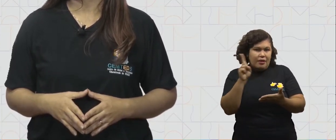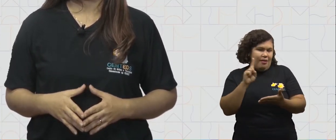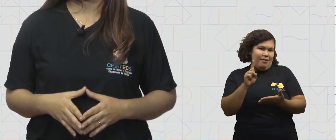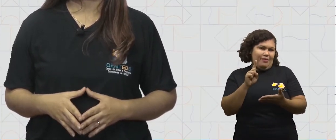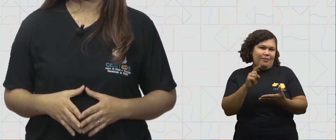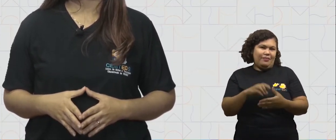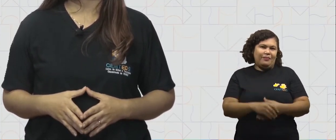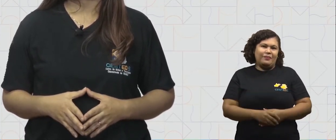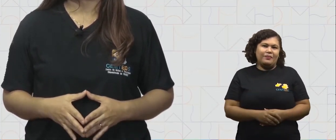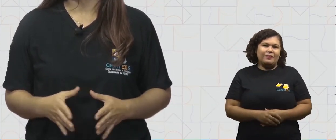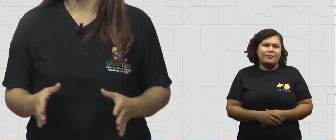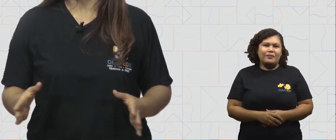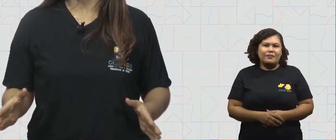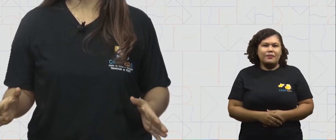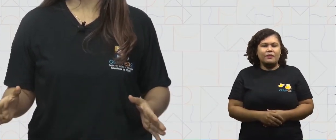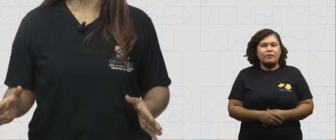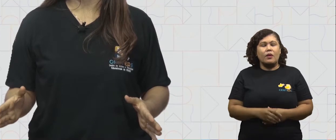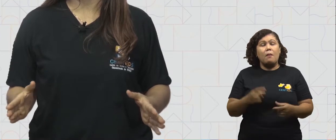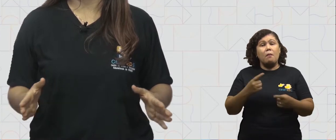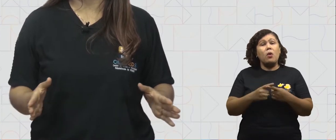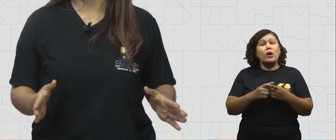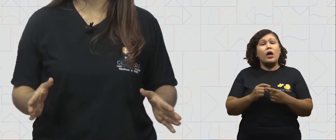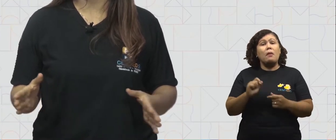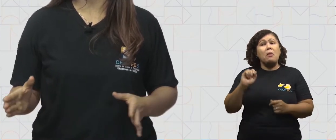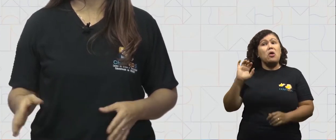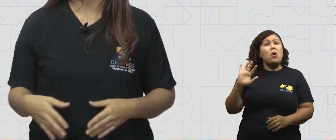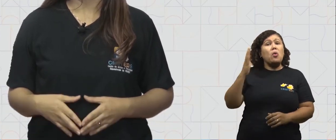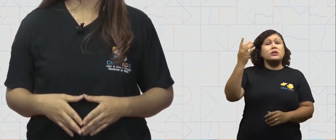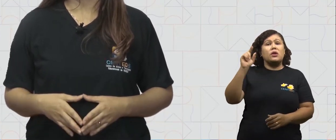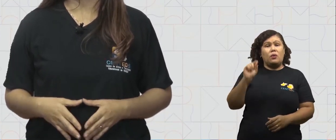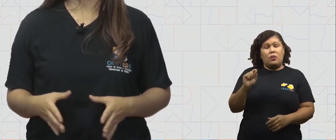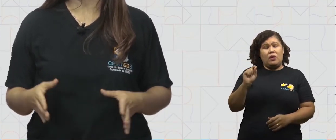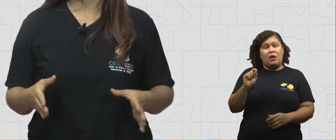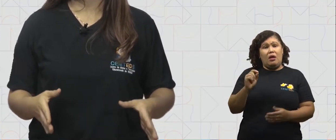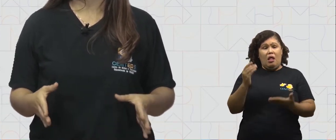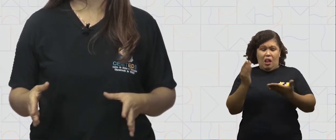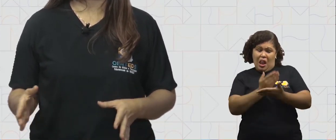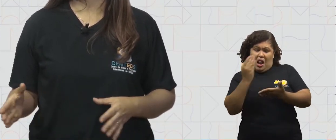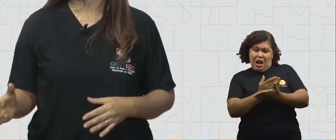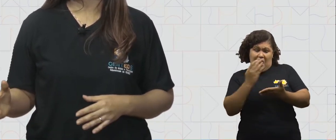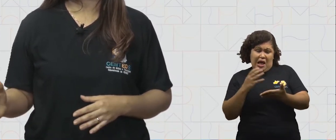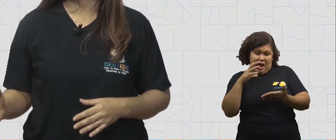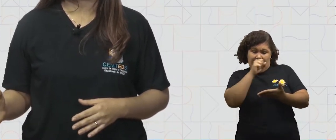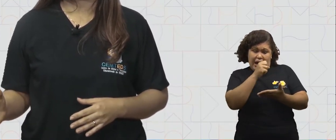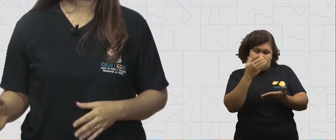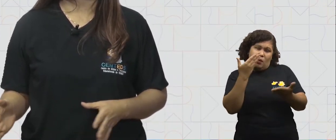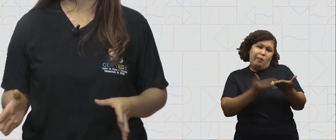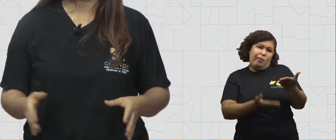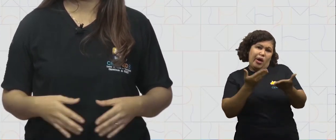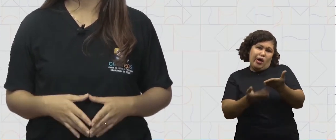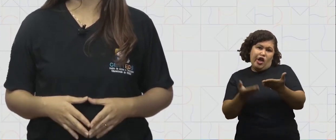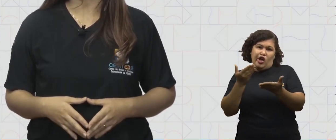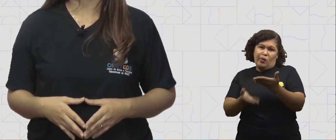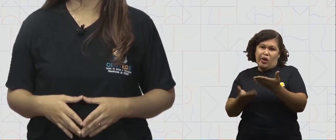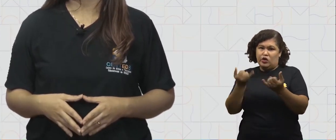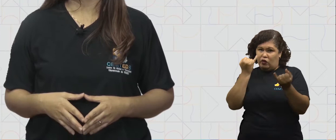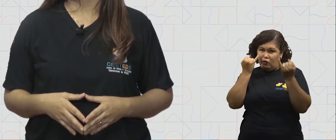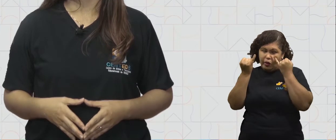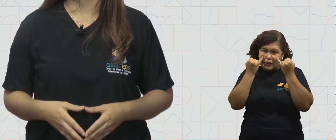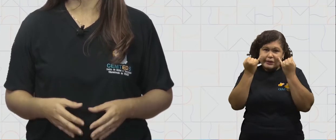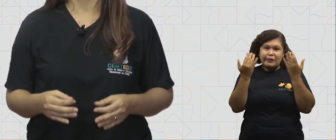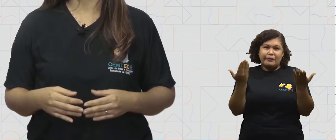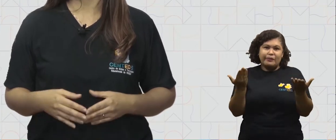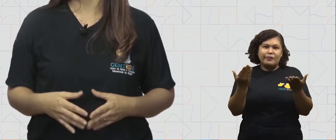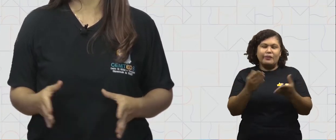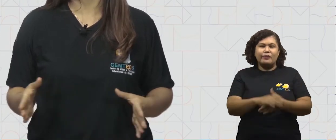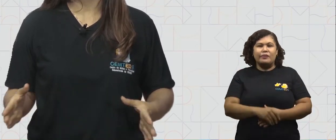demais. Combinado? Pode ocorrer que você não consiga perceber quais são as informações explícitas desenvolvidas em um